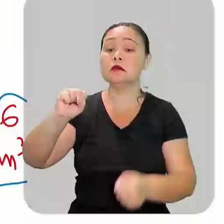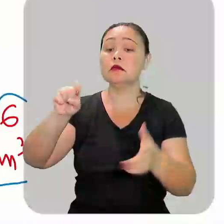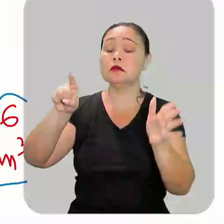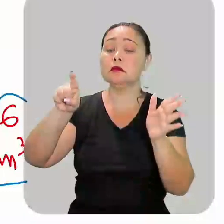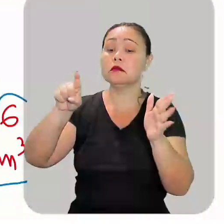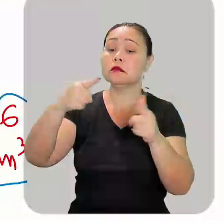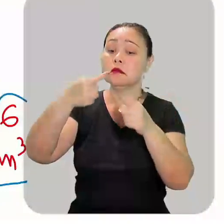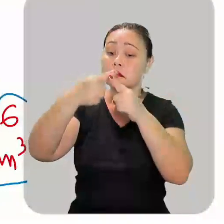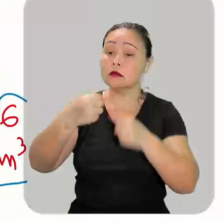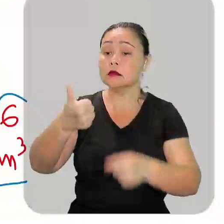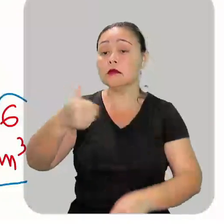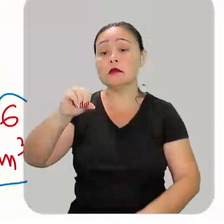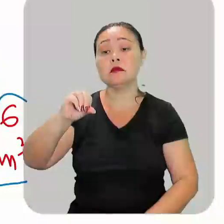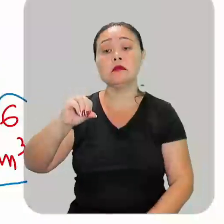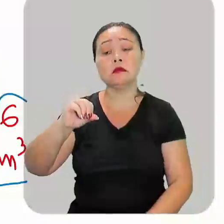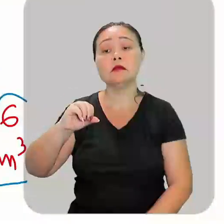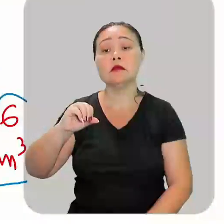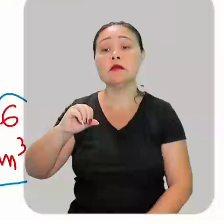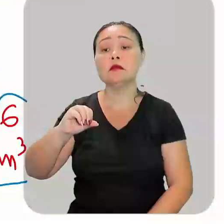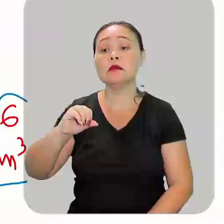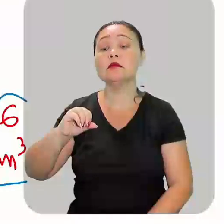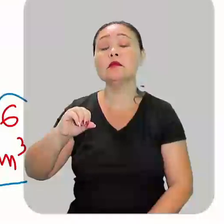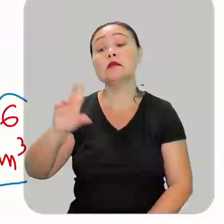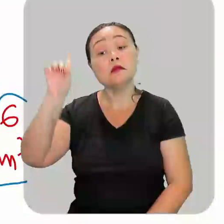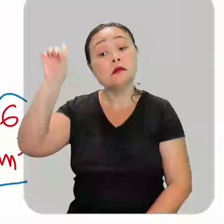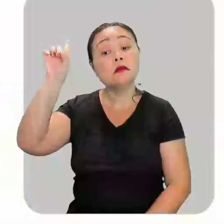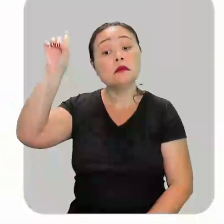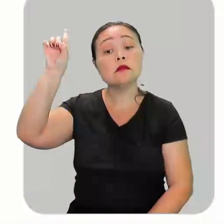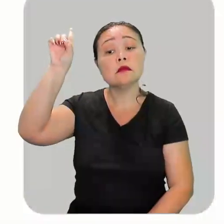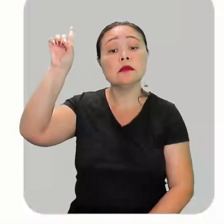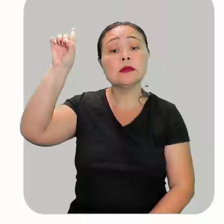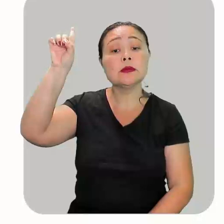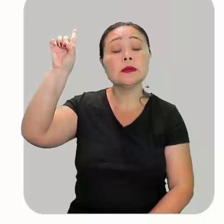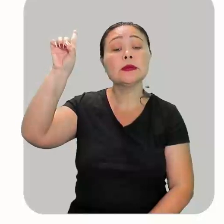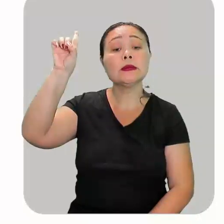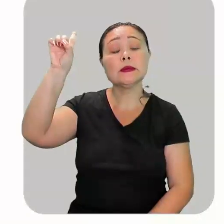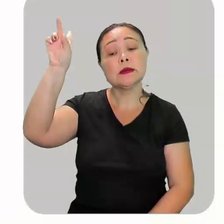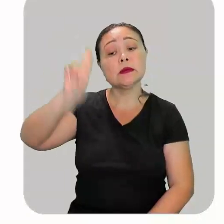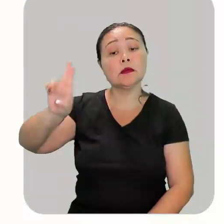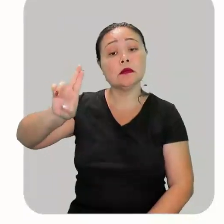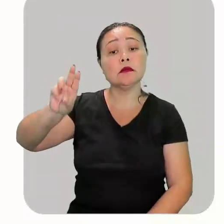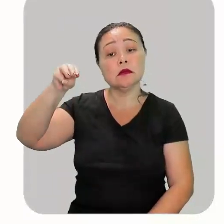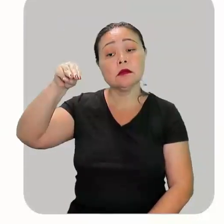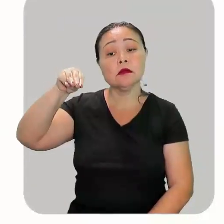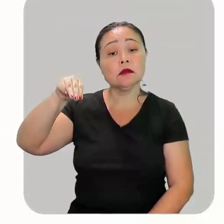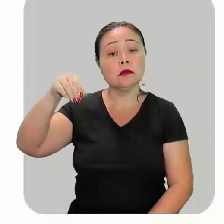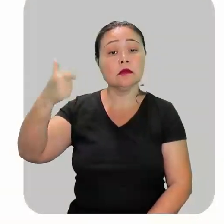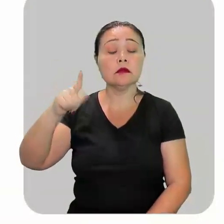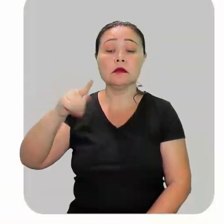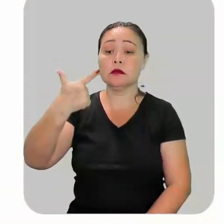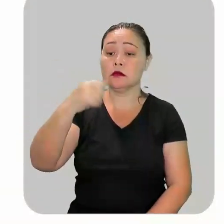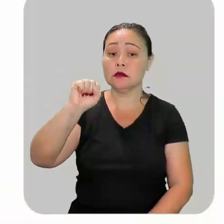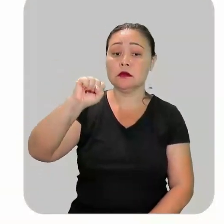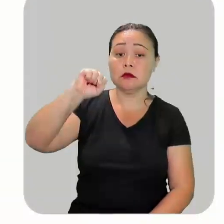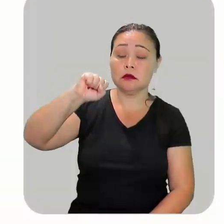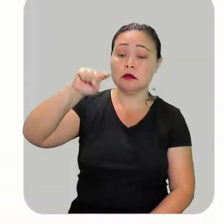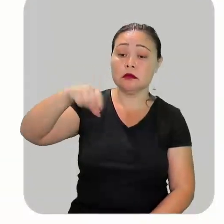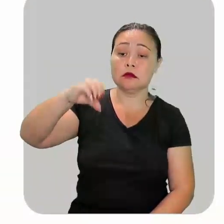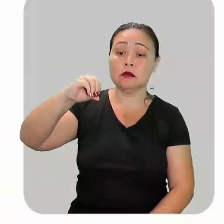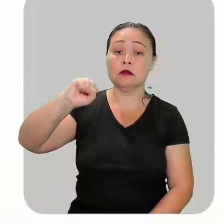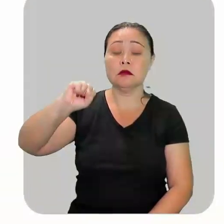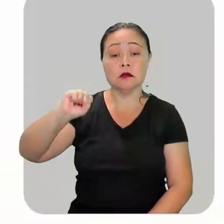na... Não, só 28. Normal. Ah, é? É, Normal. tá certo. Nós estamos usando já agora arredondado, 28. né?